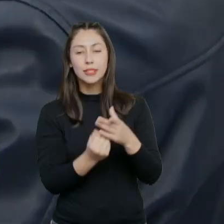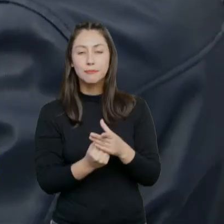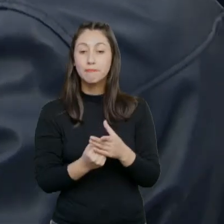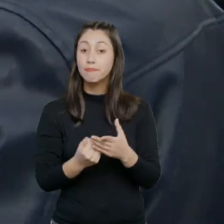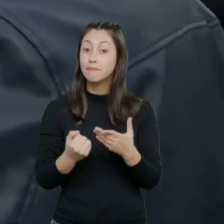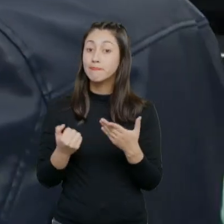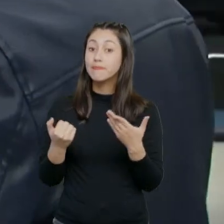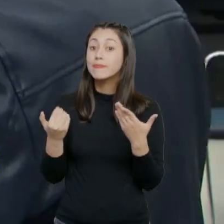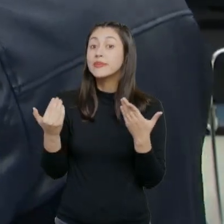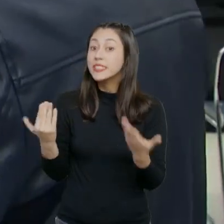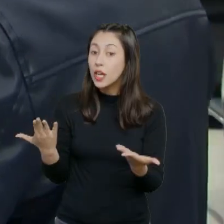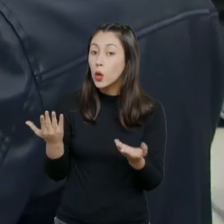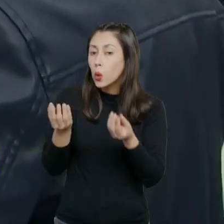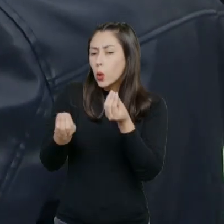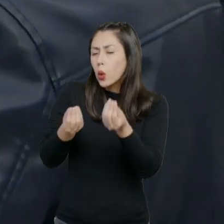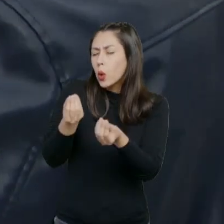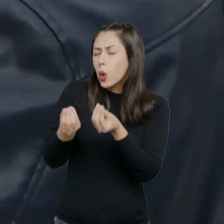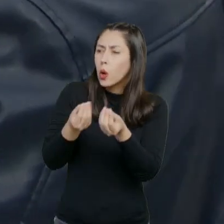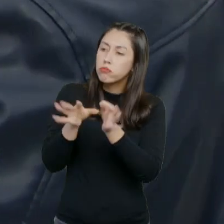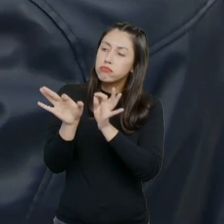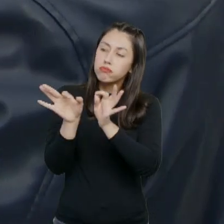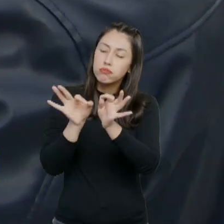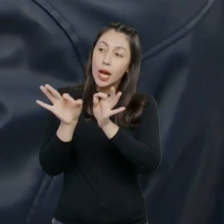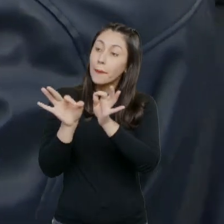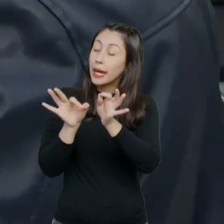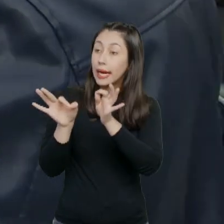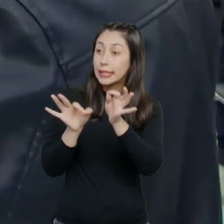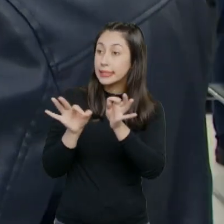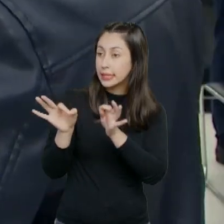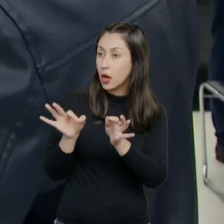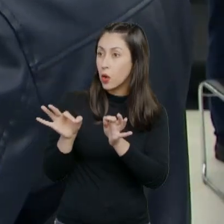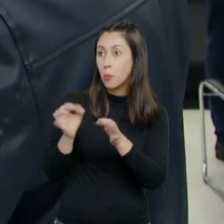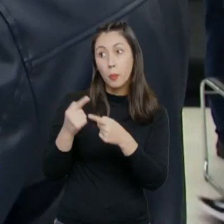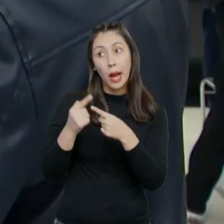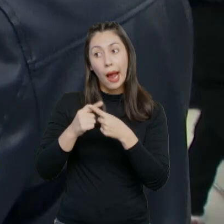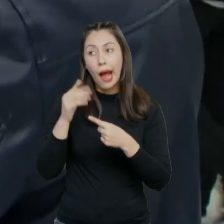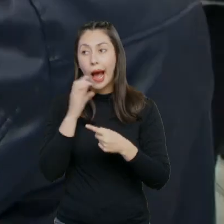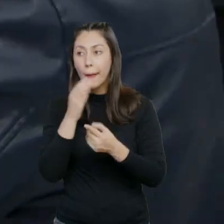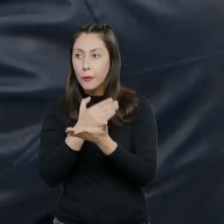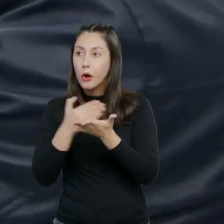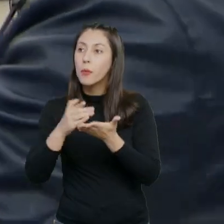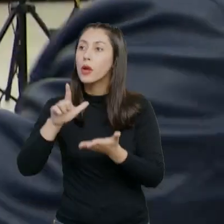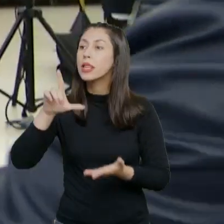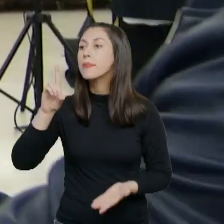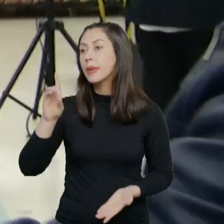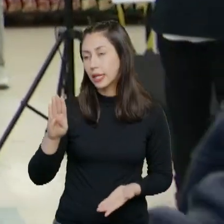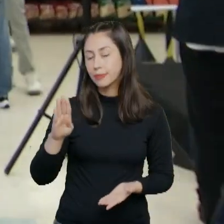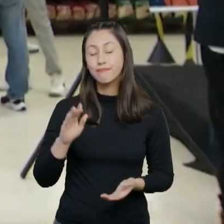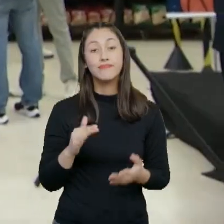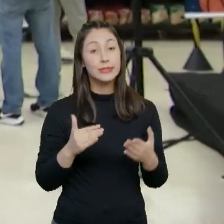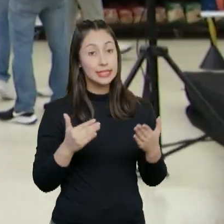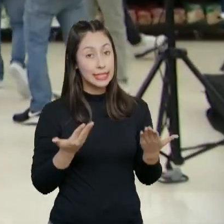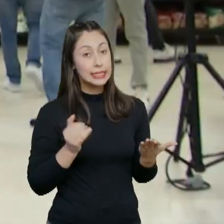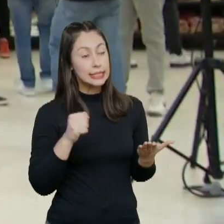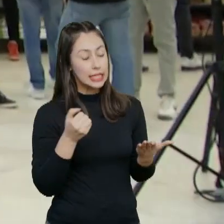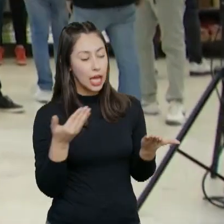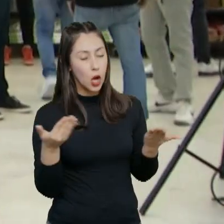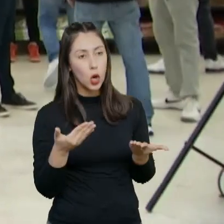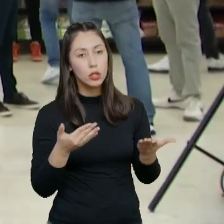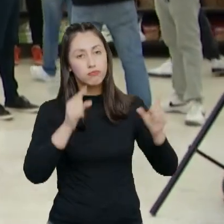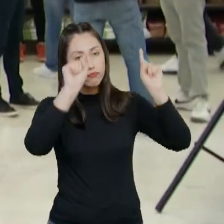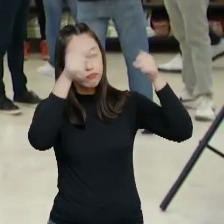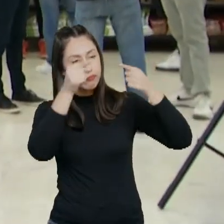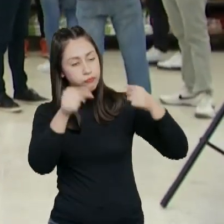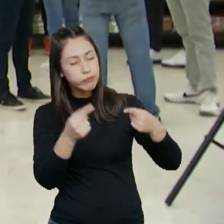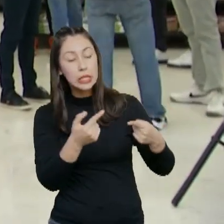aí? Como que está sendo a preparação, né? Alguns dias já vai estrear na LDB. Já vamos agora para a segunda etapa, né?